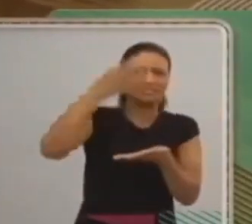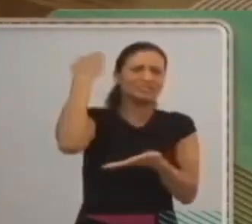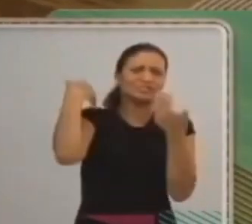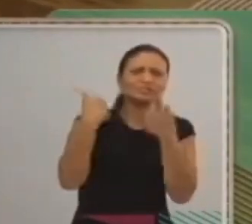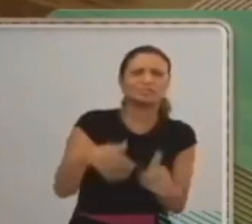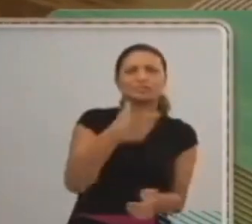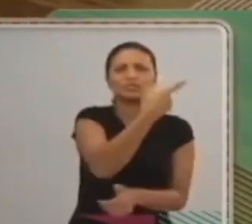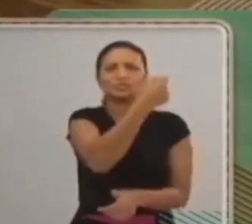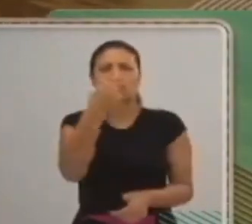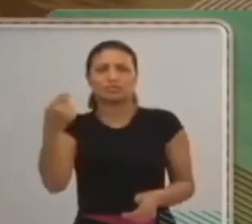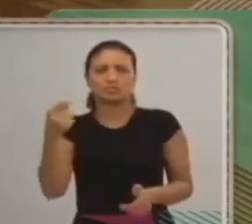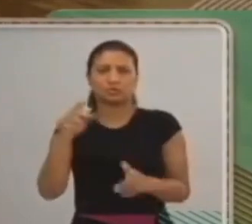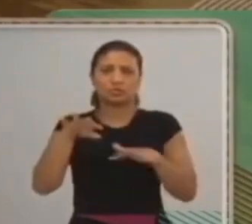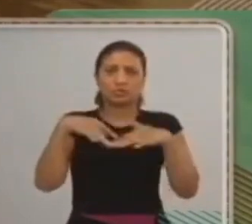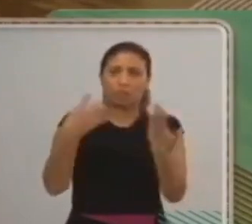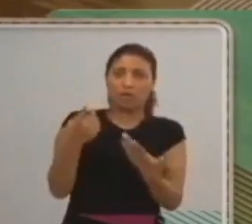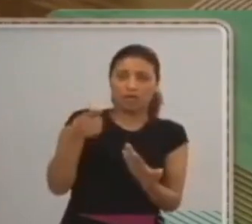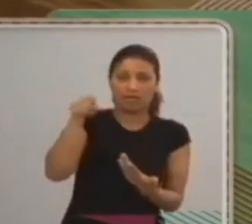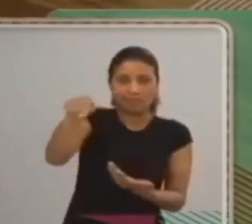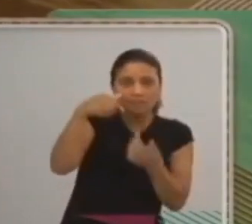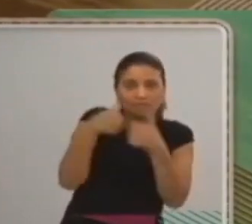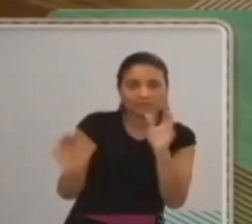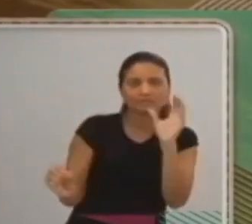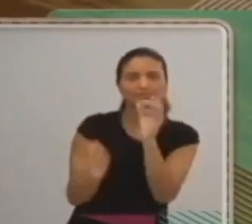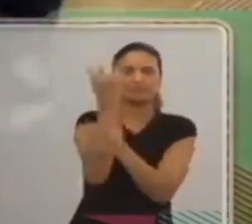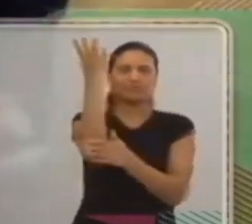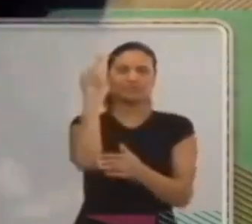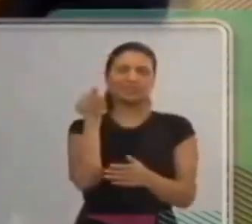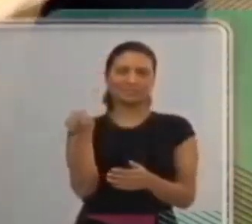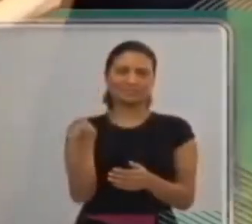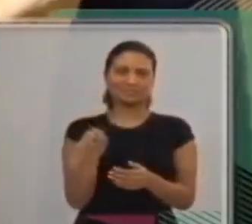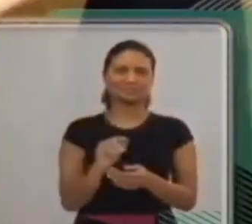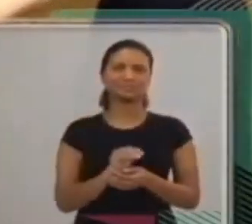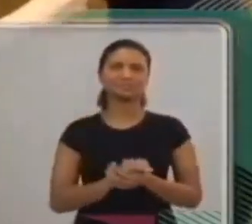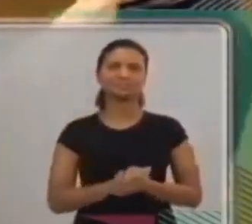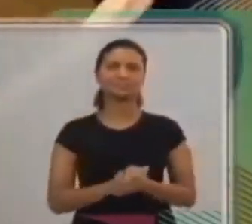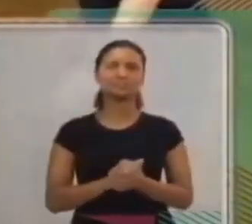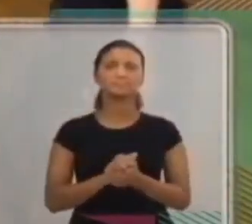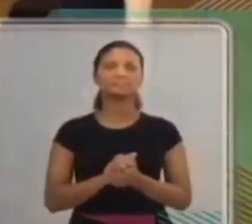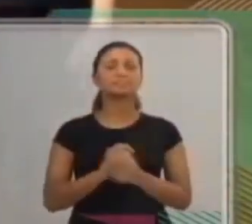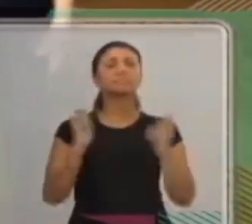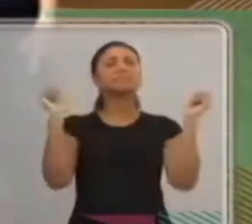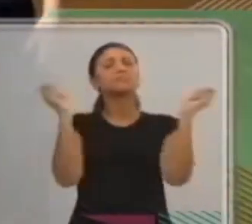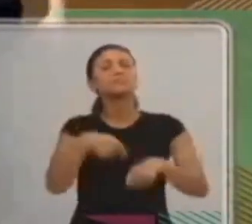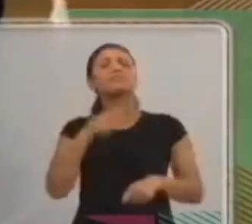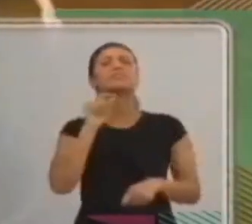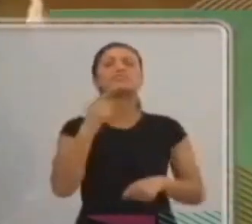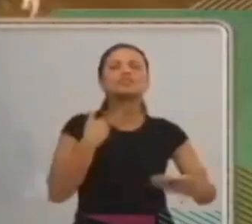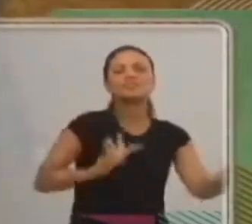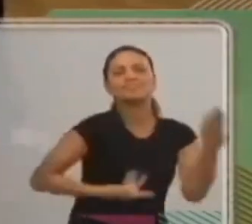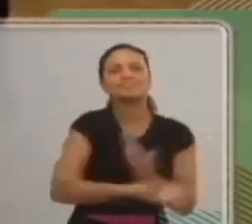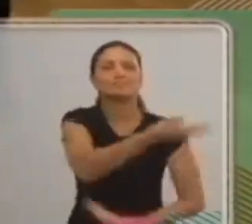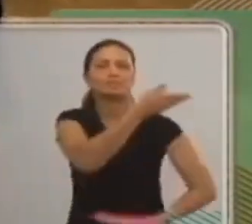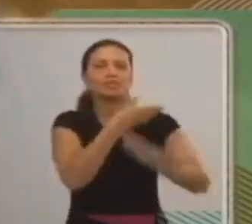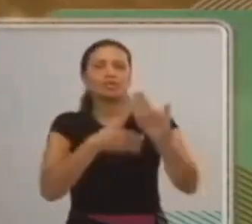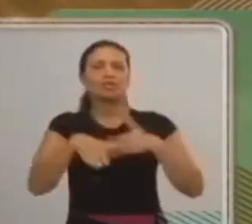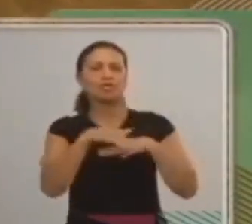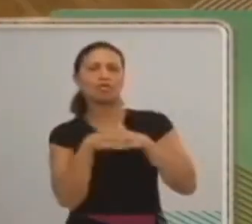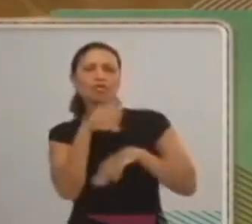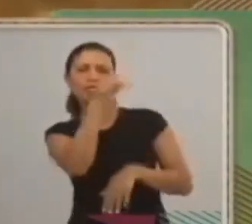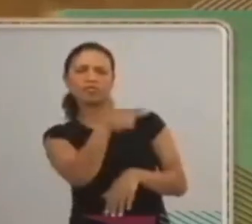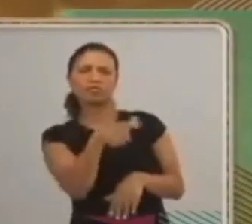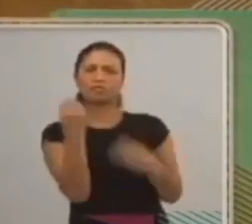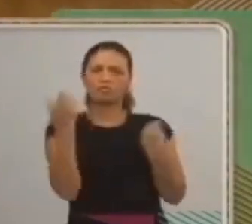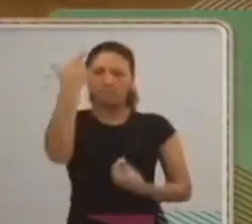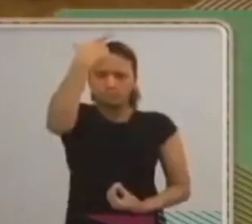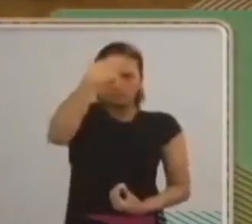e estou na companhia desde 2000, quando ela foi fundada. Possibilidade de troca, de conversa da estrutura, da